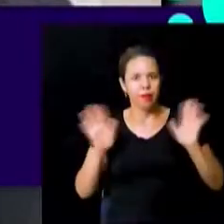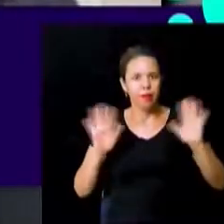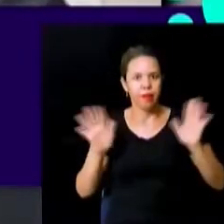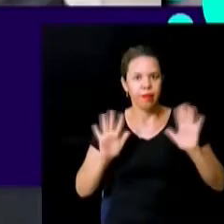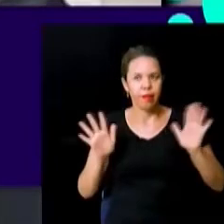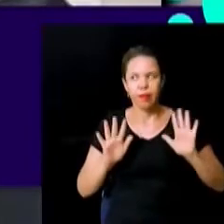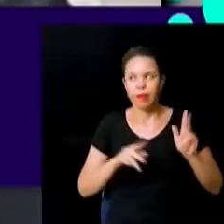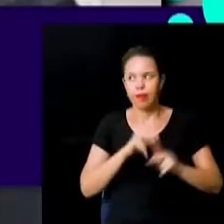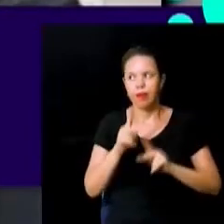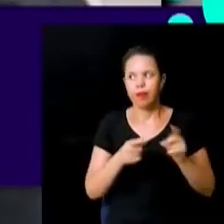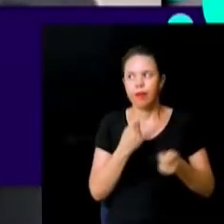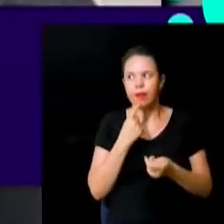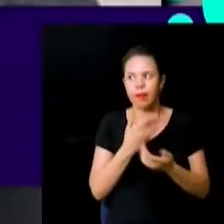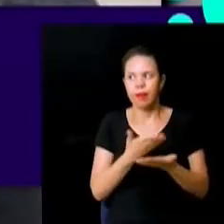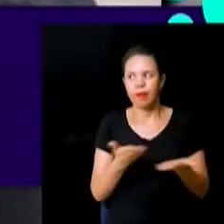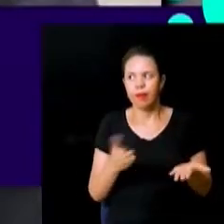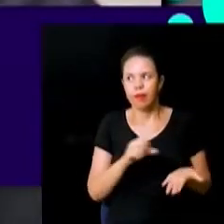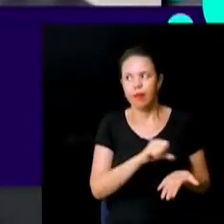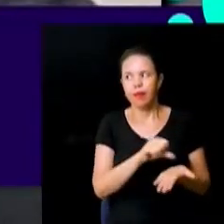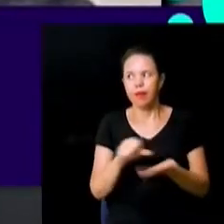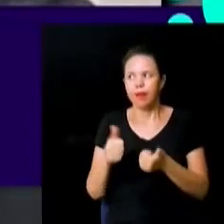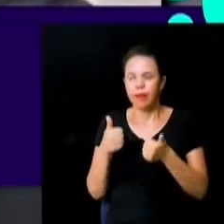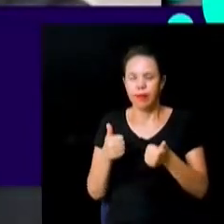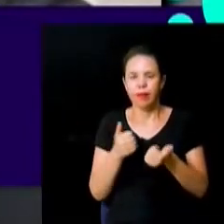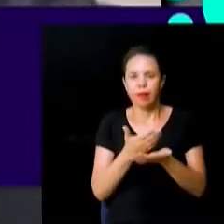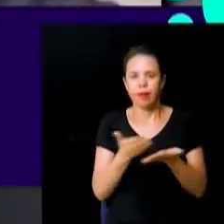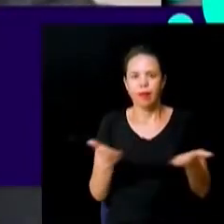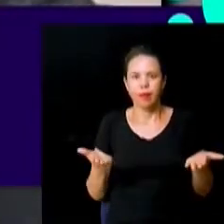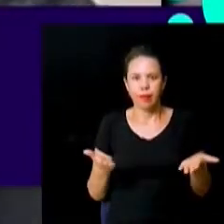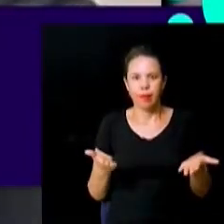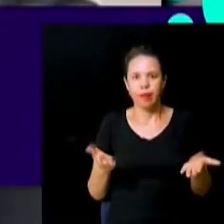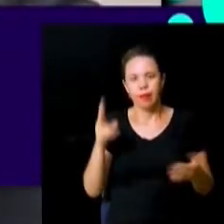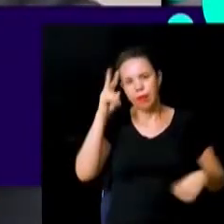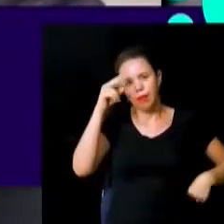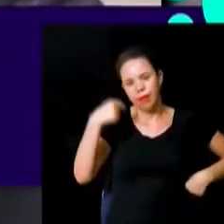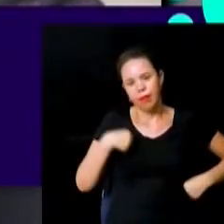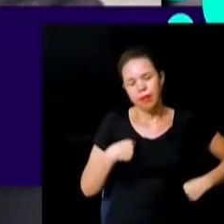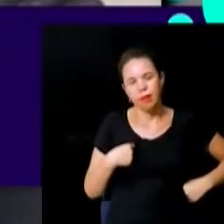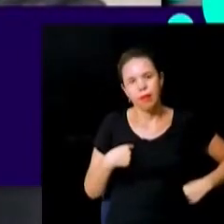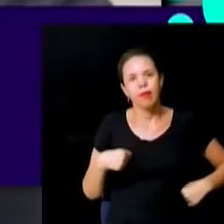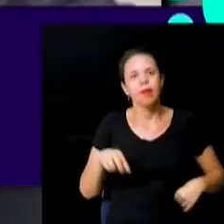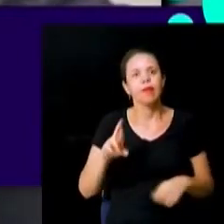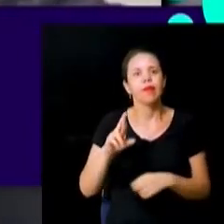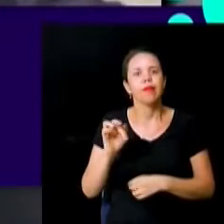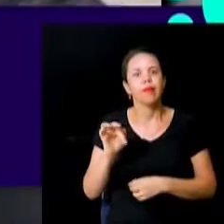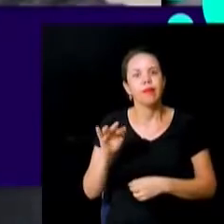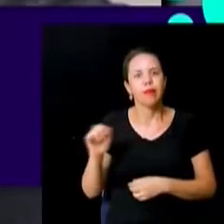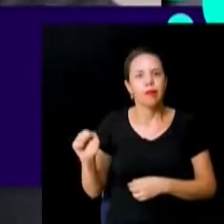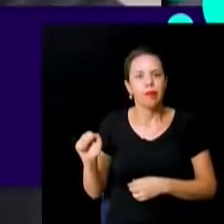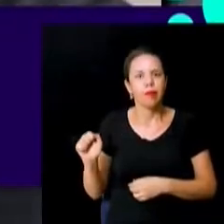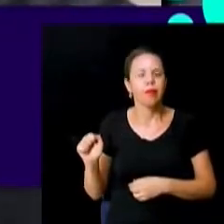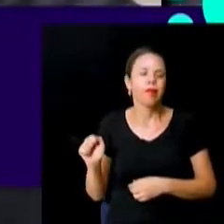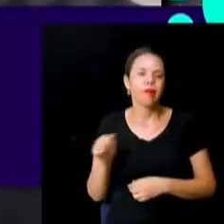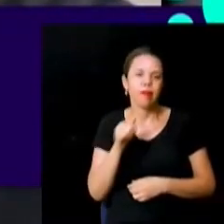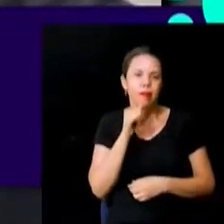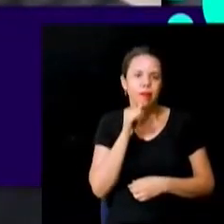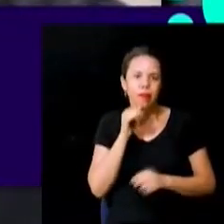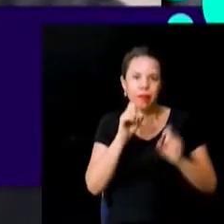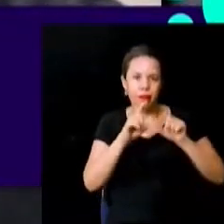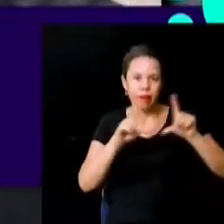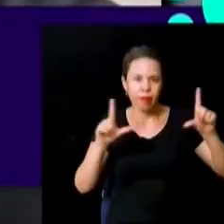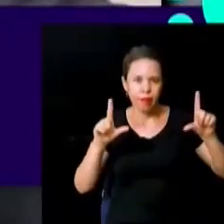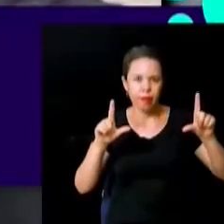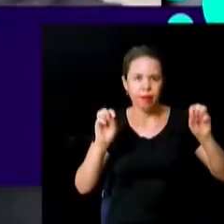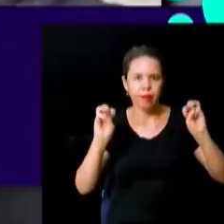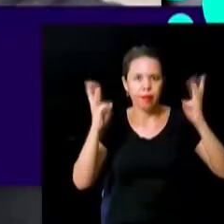Olá, querida galera de Campinas e região, tudo bem com vocês? Vocês lembram de mim? Rafa Cortez, o mesmo cara que tá no vídeo, que aparece nesses